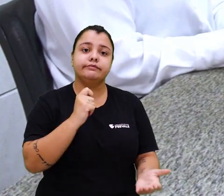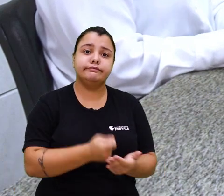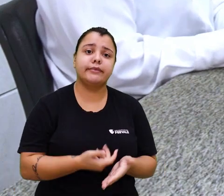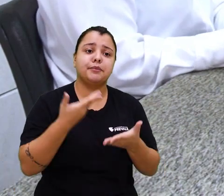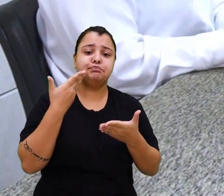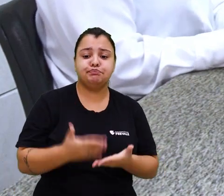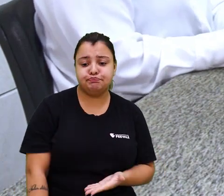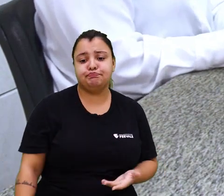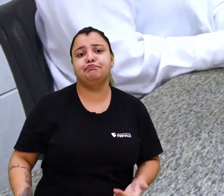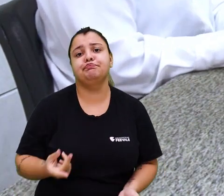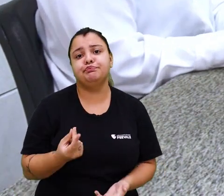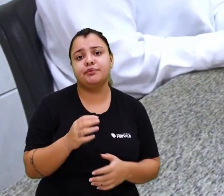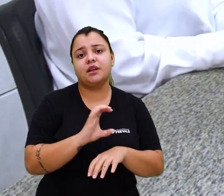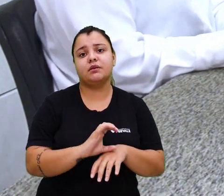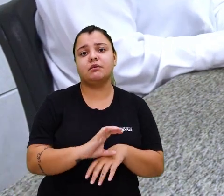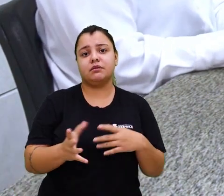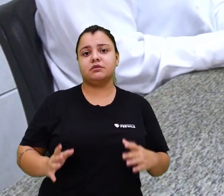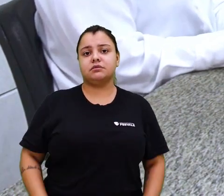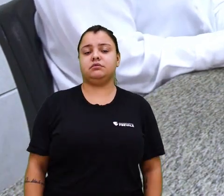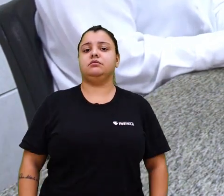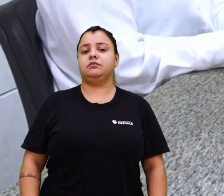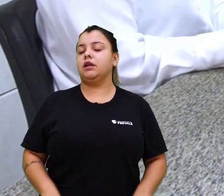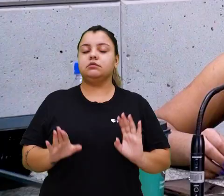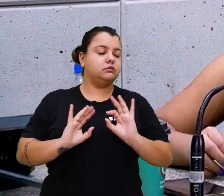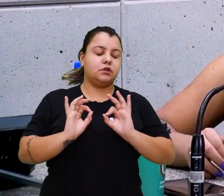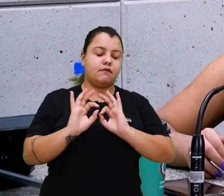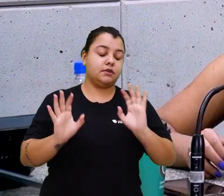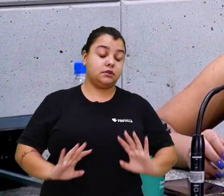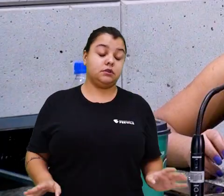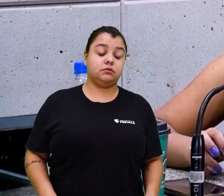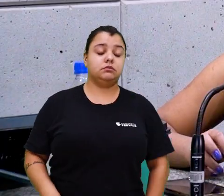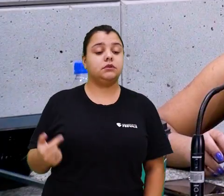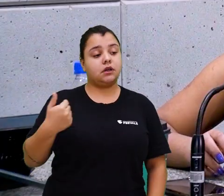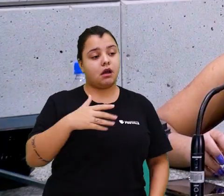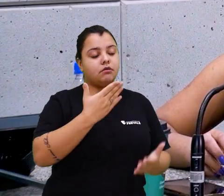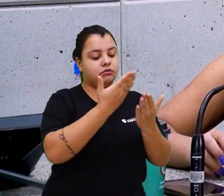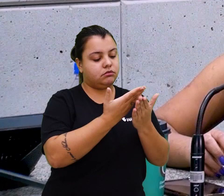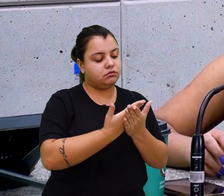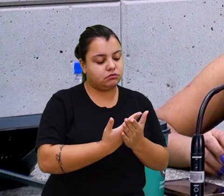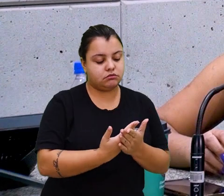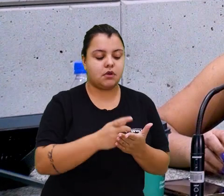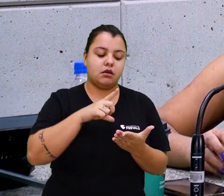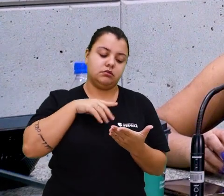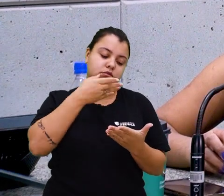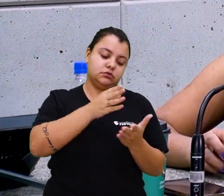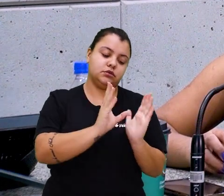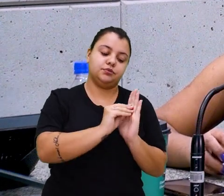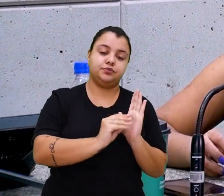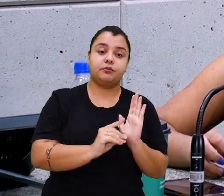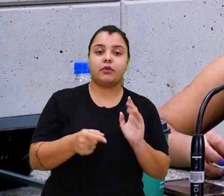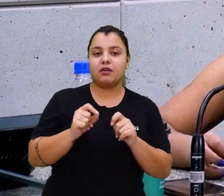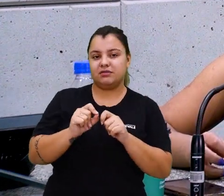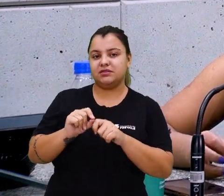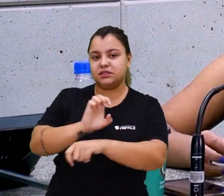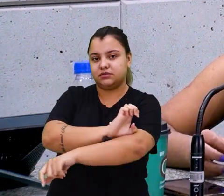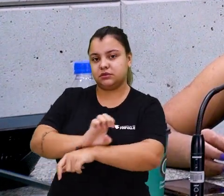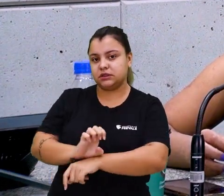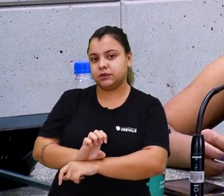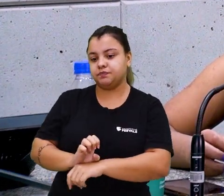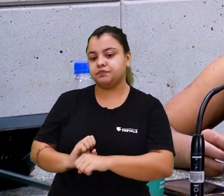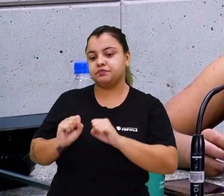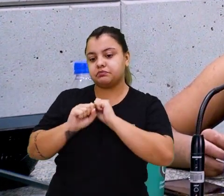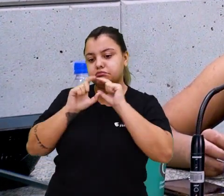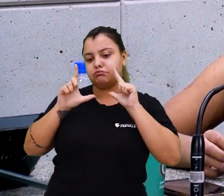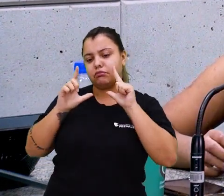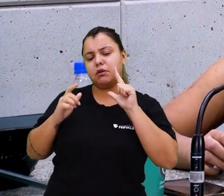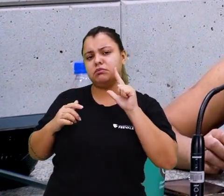cursinho e não passei falei não vou fazer cursinho não vou fazer nada vou estudar com o que eu tenho aqui de conteúdo aí eu fazia um estágio de manhã aí no estágio eraa